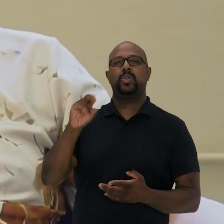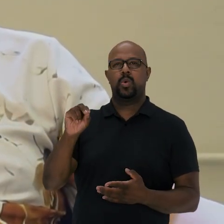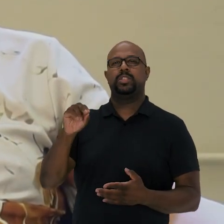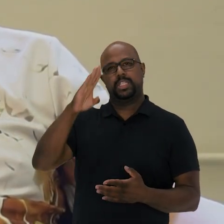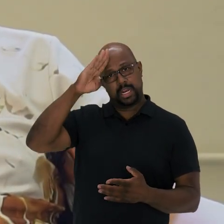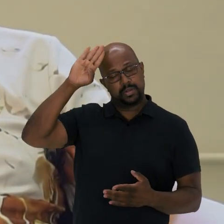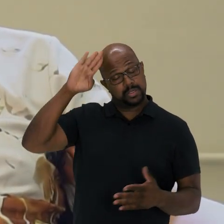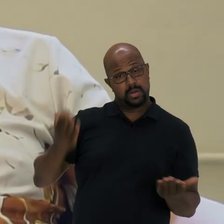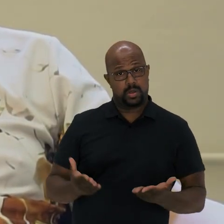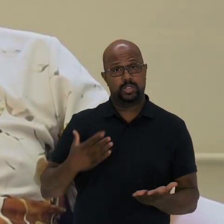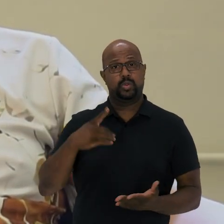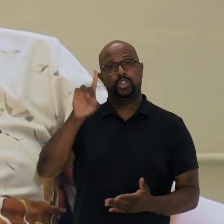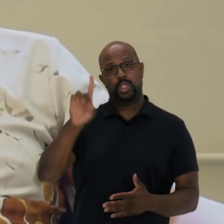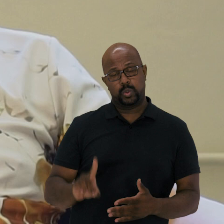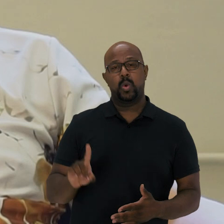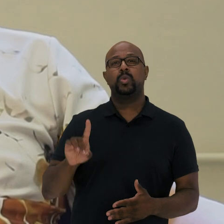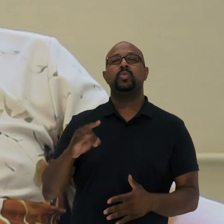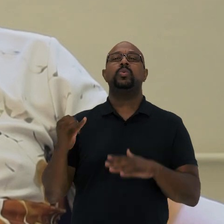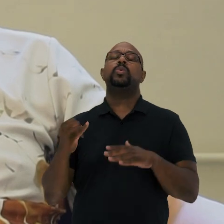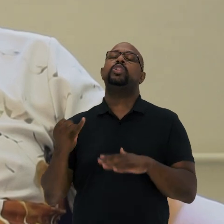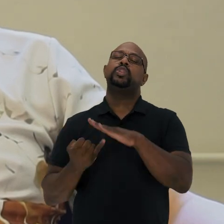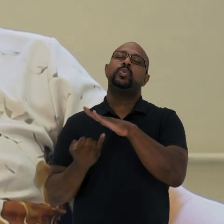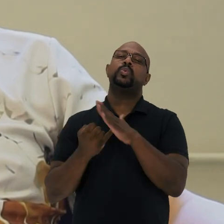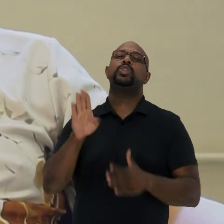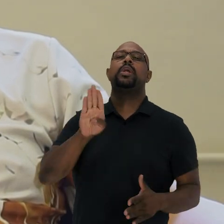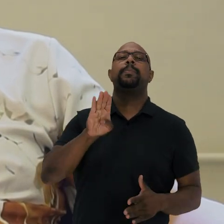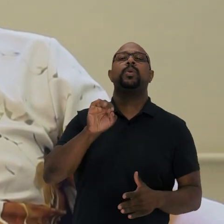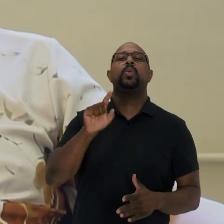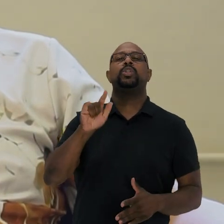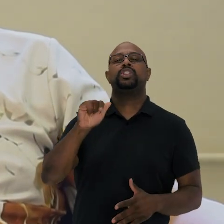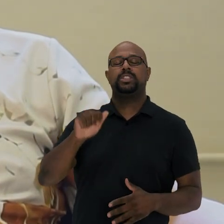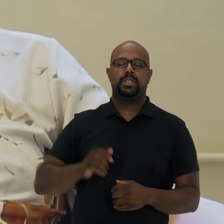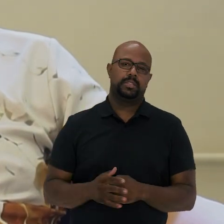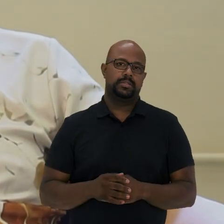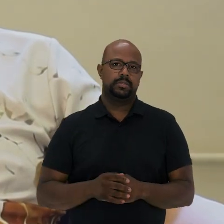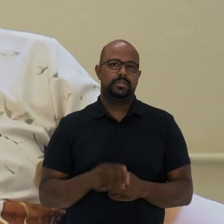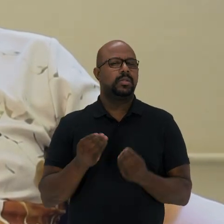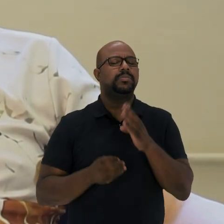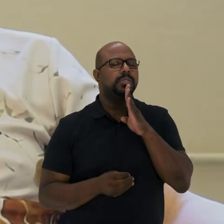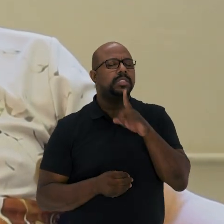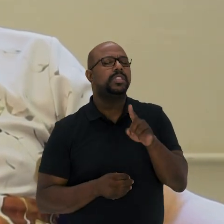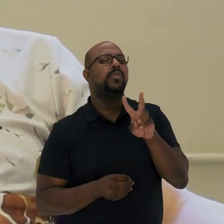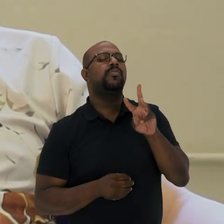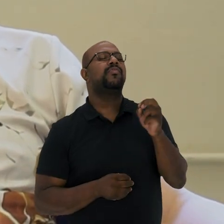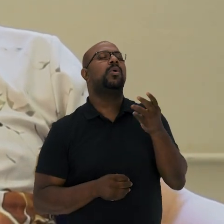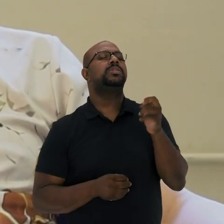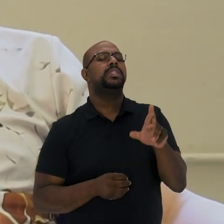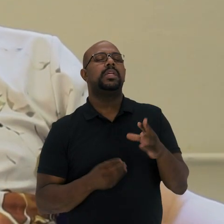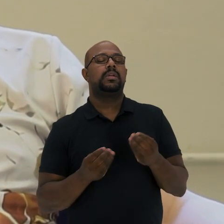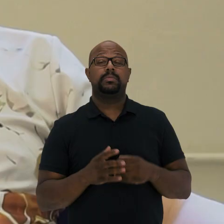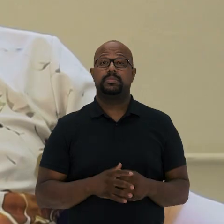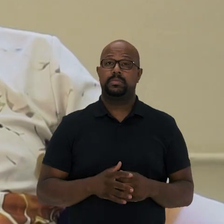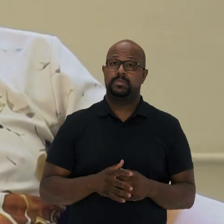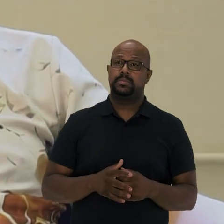atualmente estou diretor do Instituto de Biologia. E como é que você conheceu o Valtteri? Essa